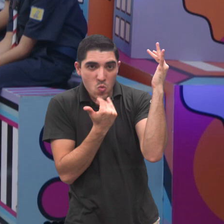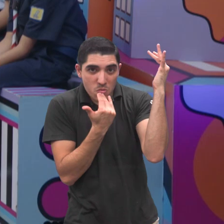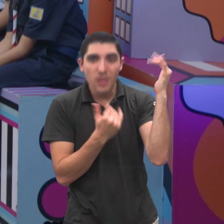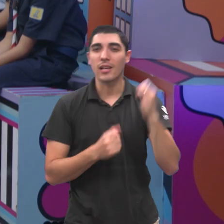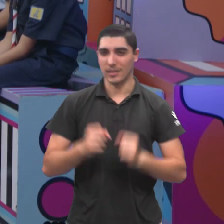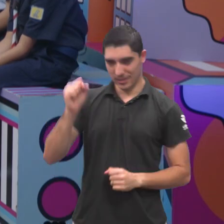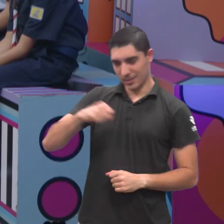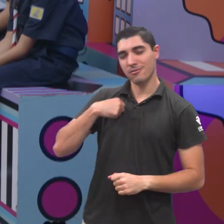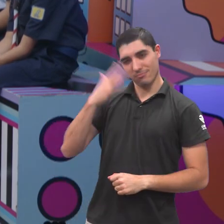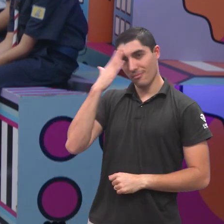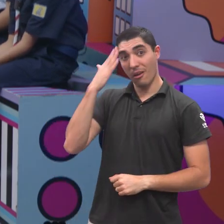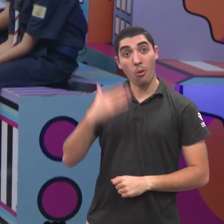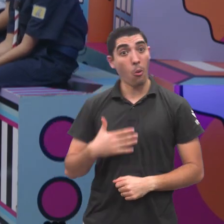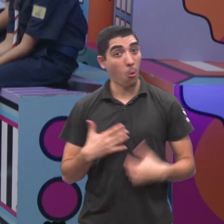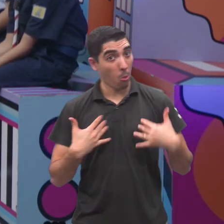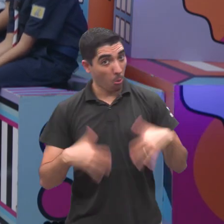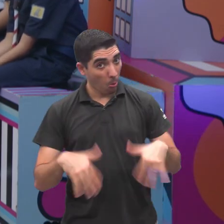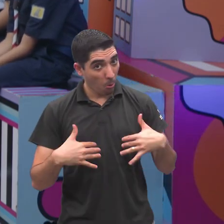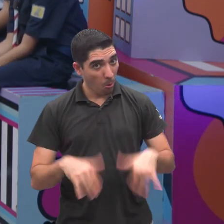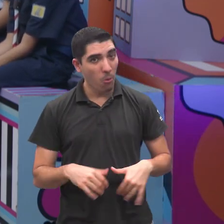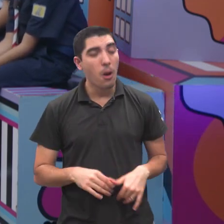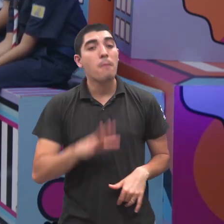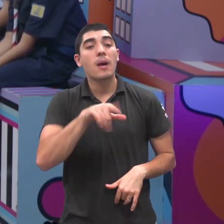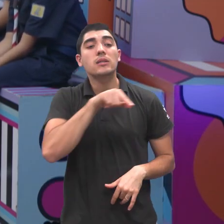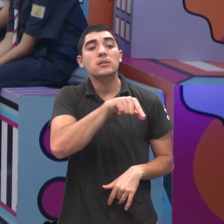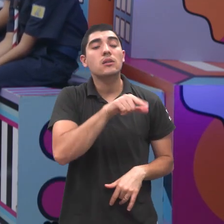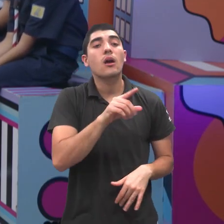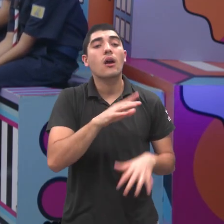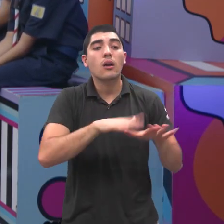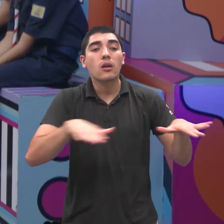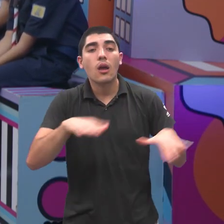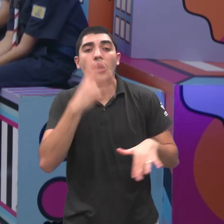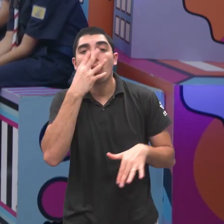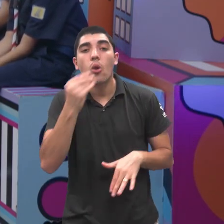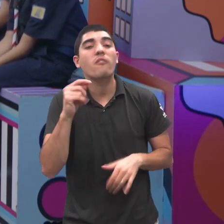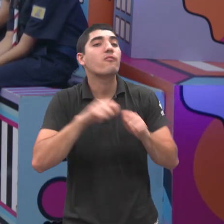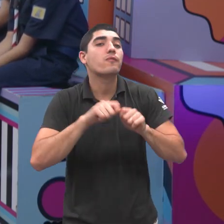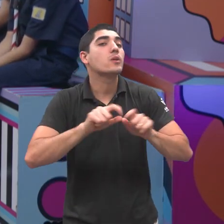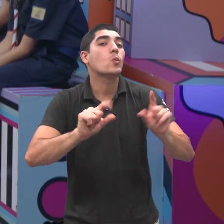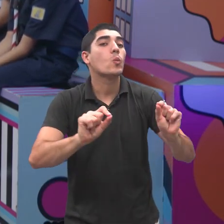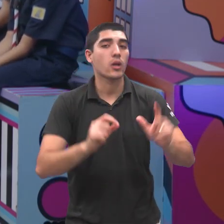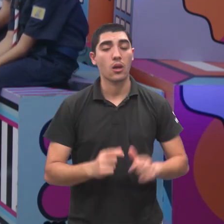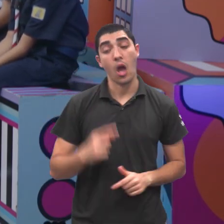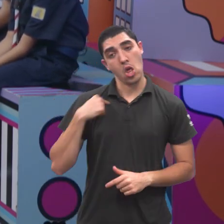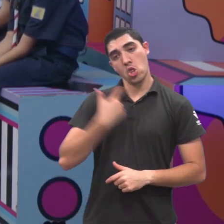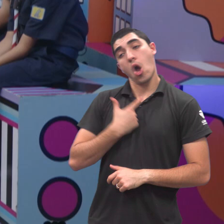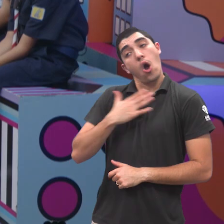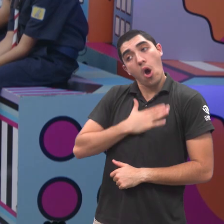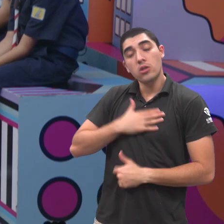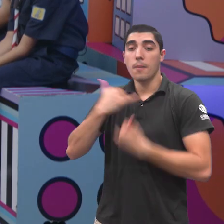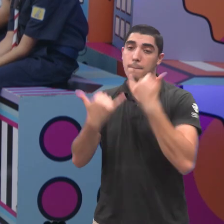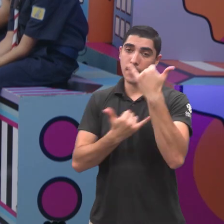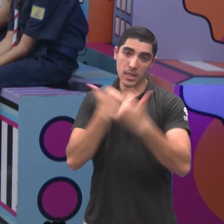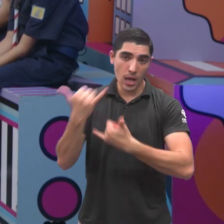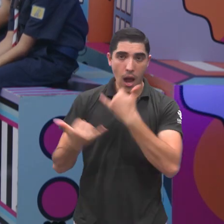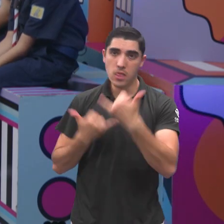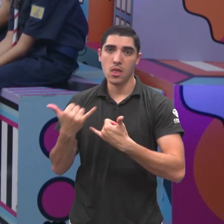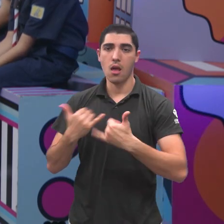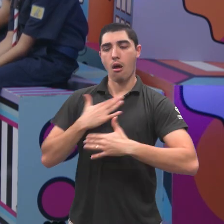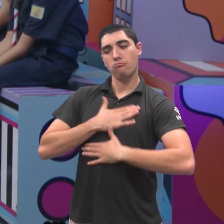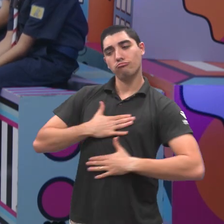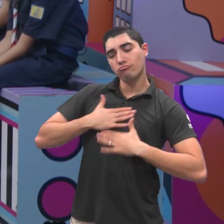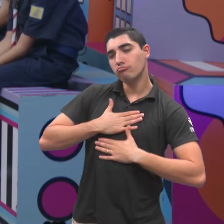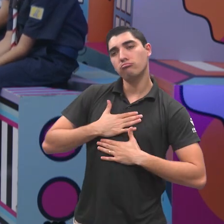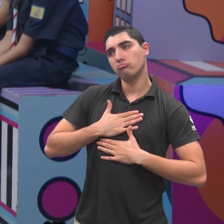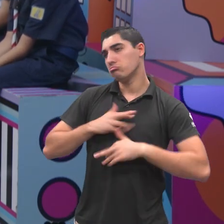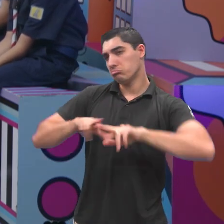comida. Sei. Olha! Já tá ótimo. Mas Acho os que Lobinhos sim. fazem o quê? A maioria se diverte, a gente faz